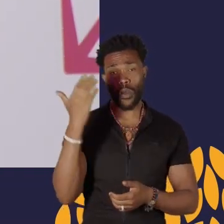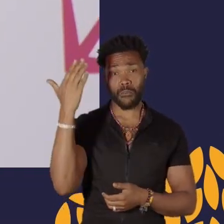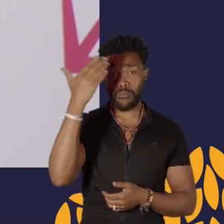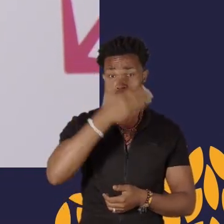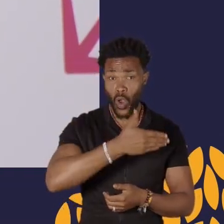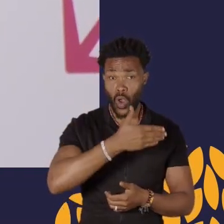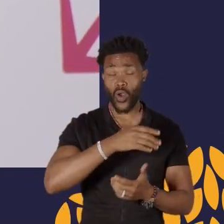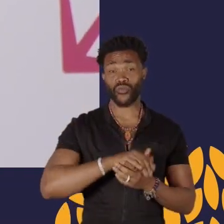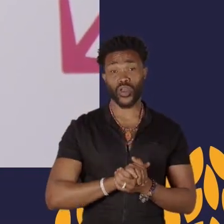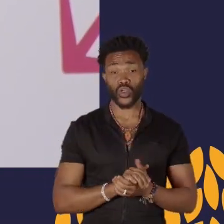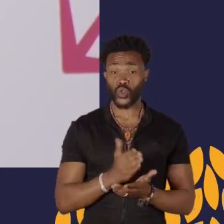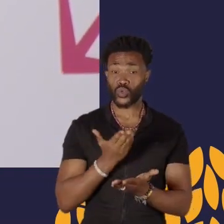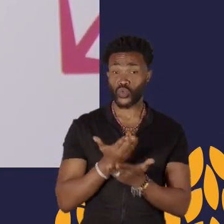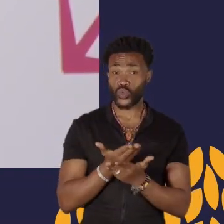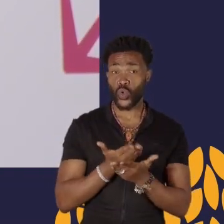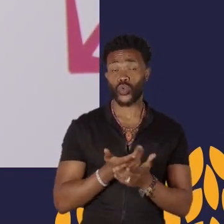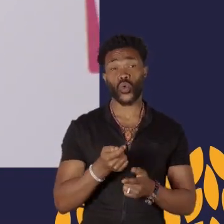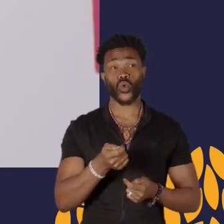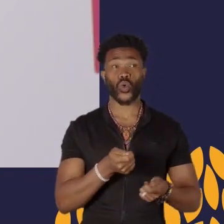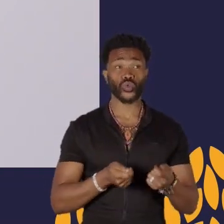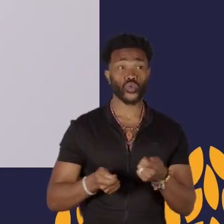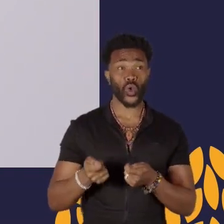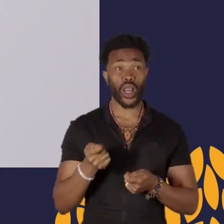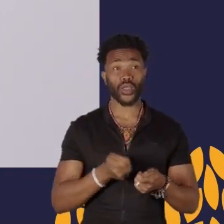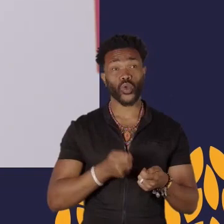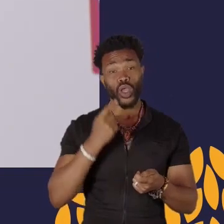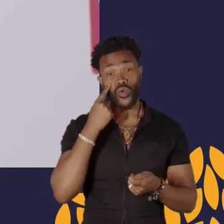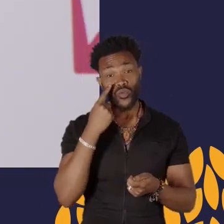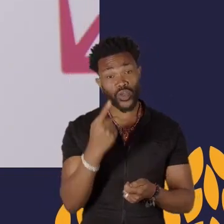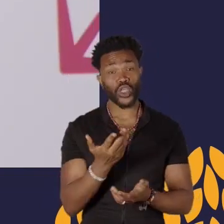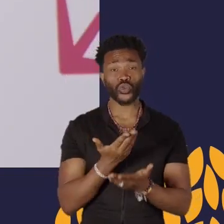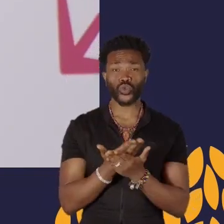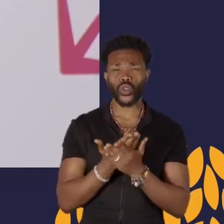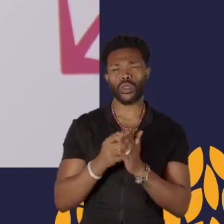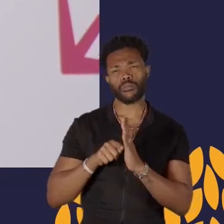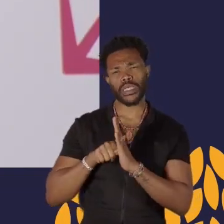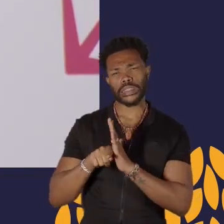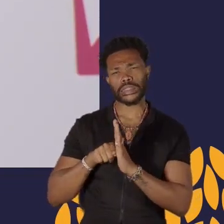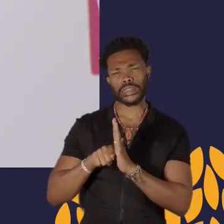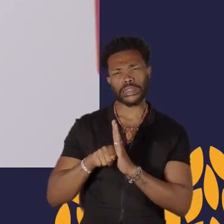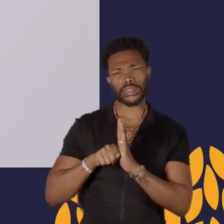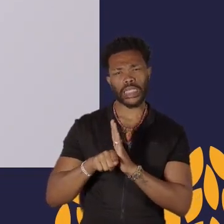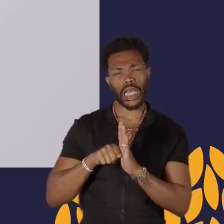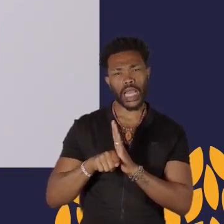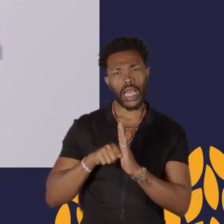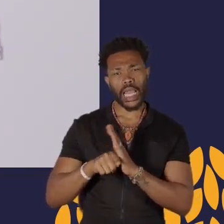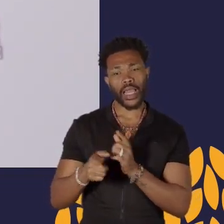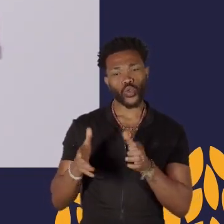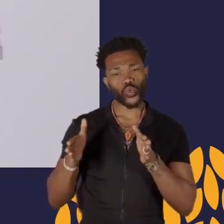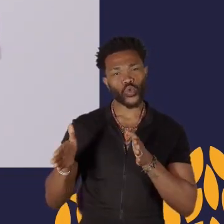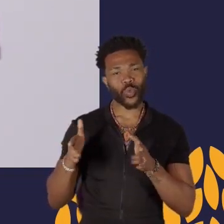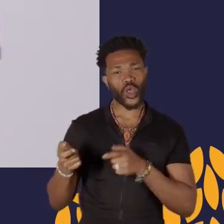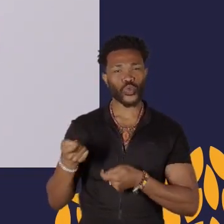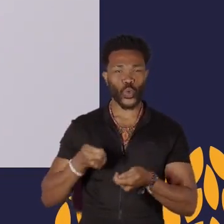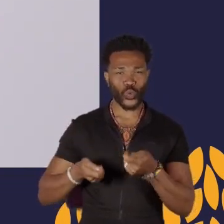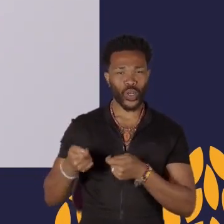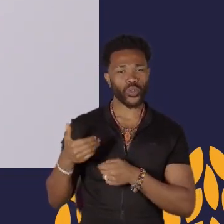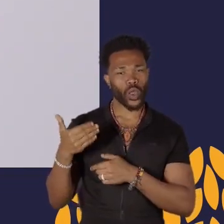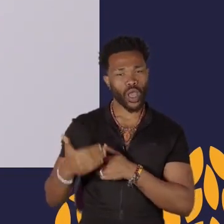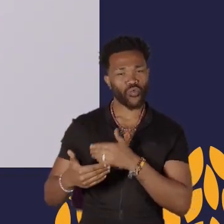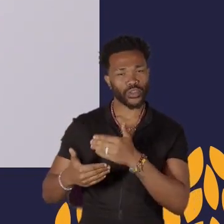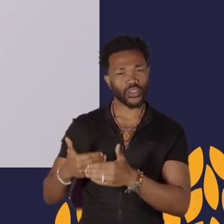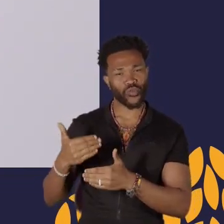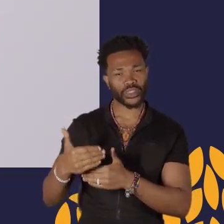evidência de estudos controlados, pegar esses estudos e explorar num ensaio clínico controlado. Porque daí você avança, aí você